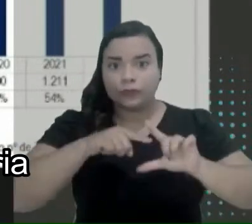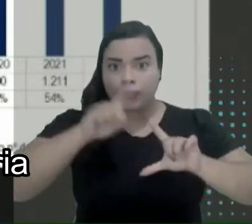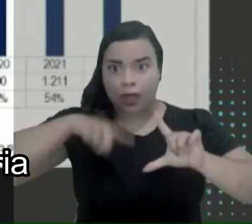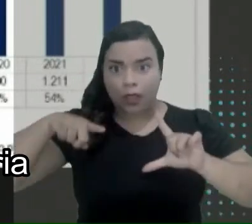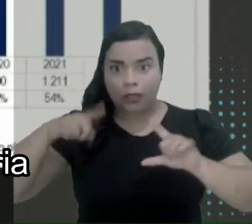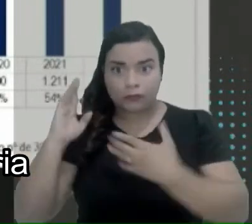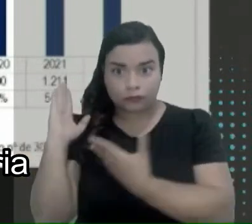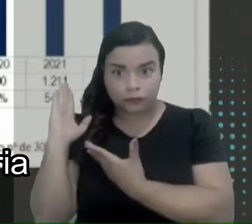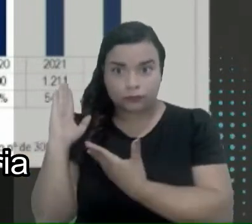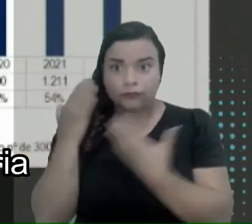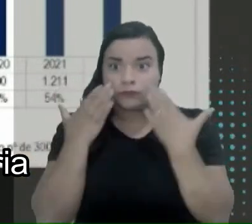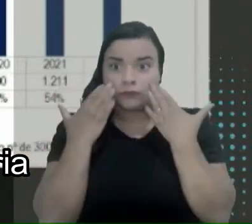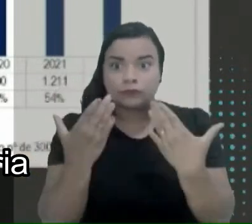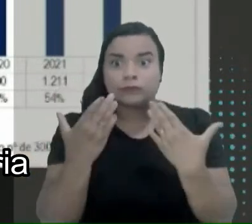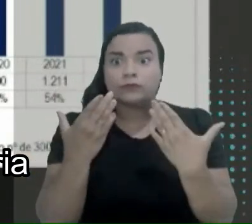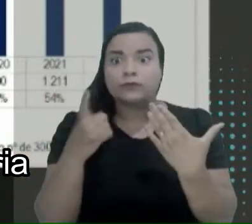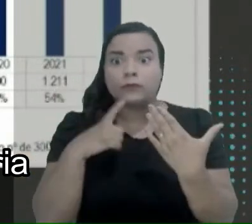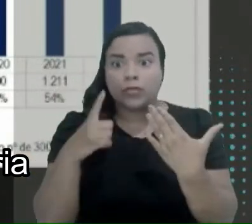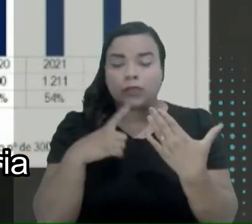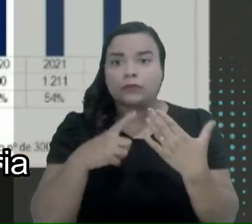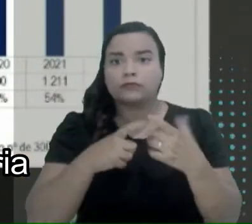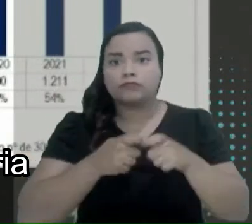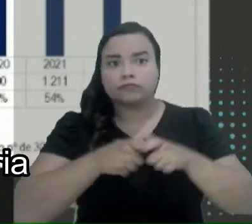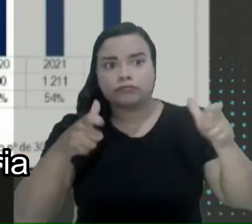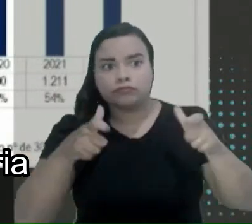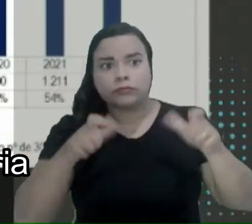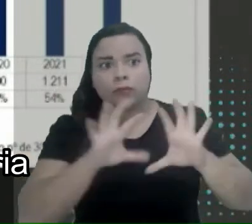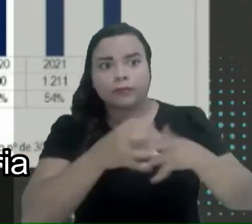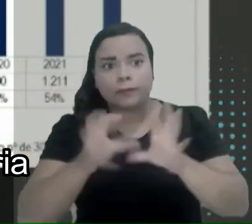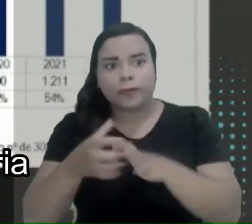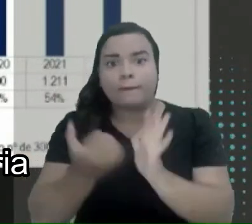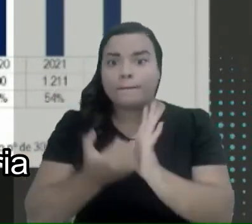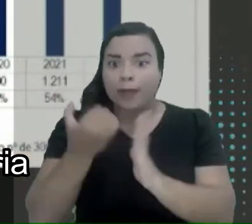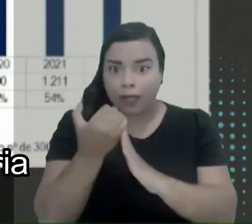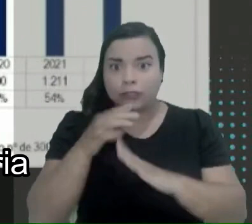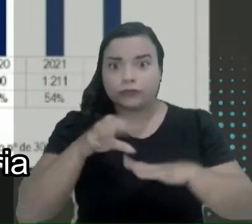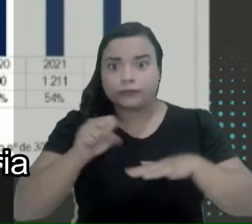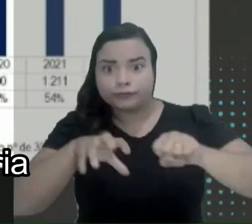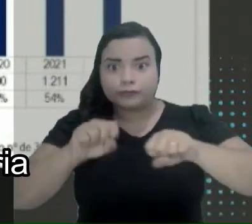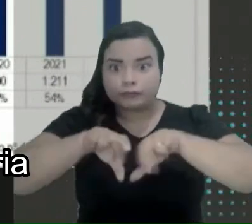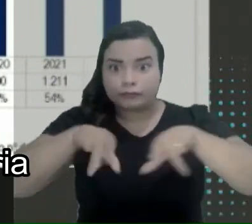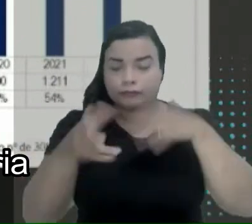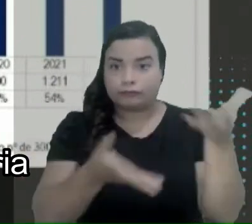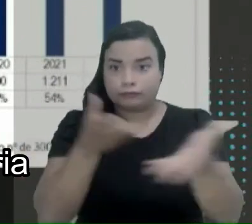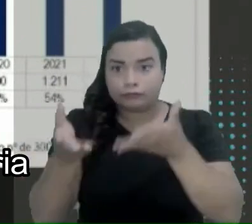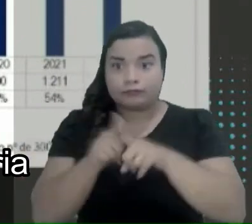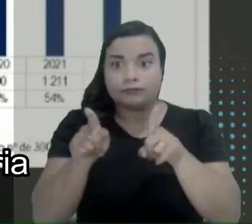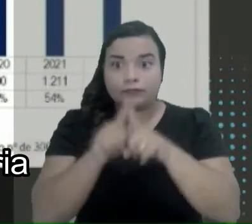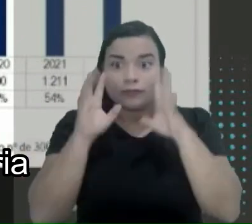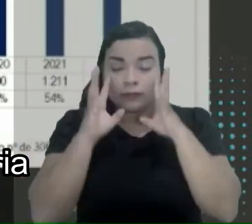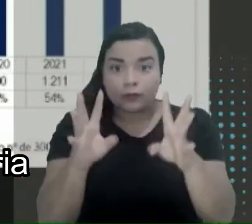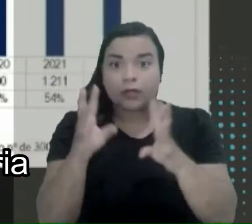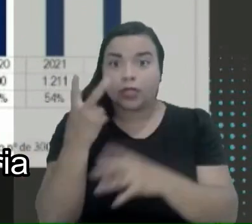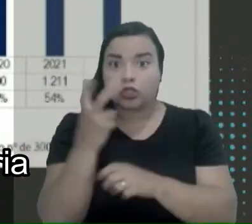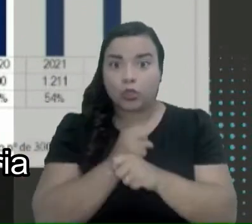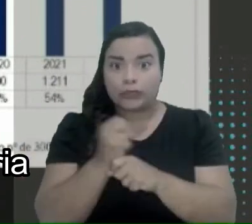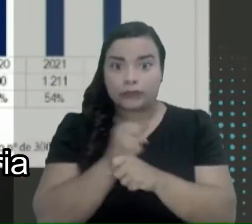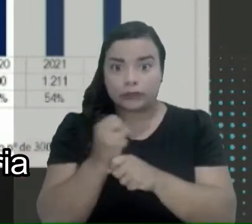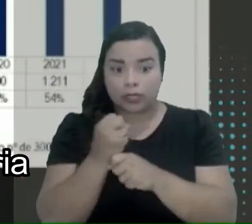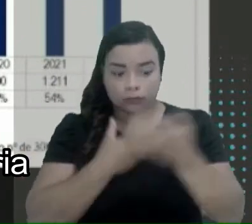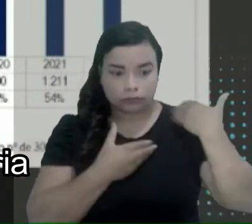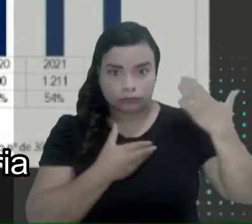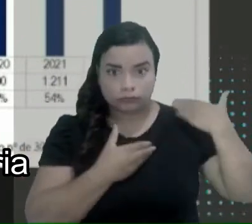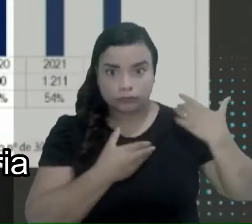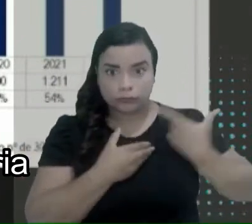a cobertura quanto o número de equipes. E eu coloco uma atenção especial nos dois últimos anos, porque